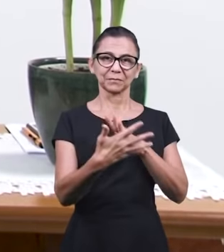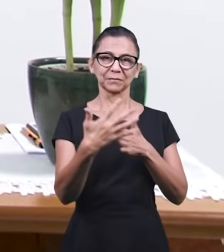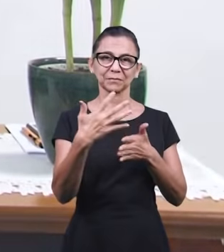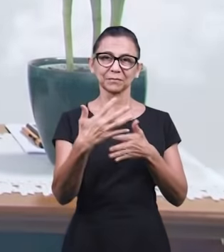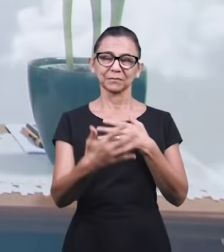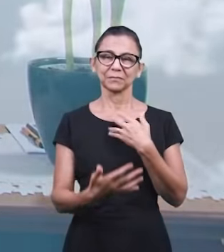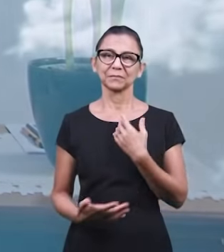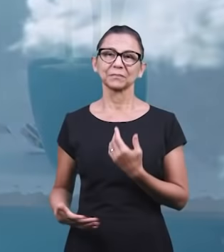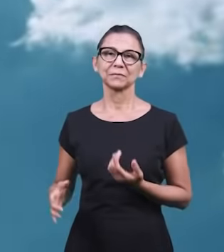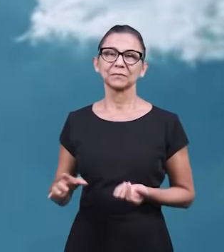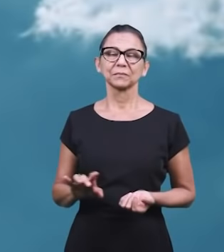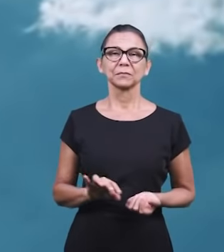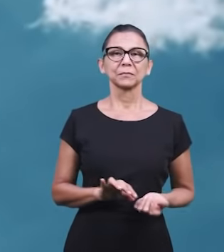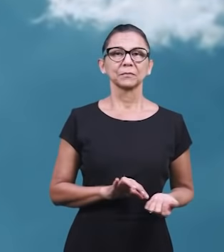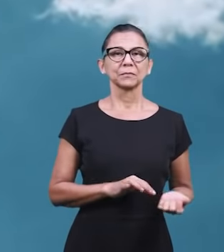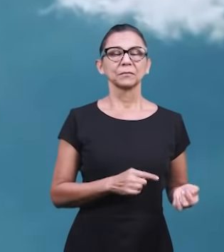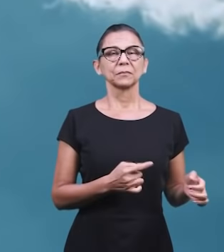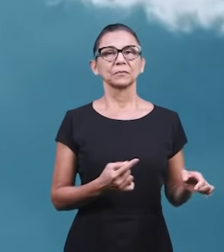em sua casa.